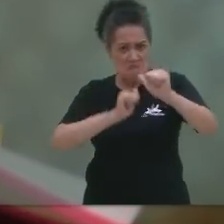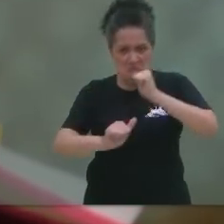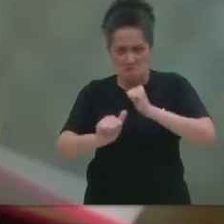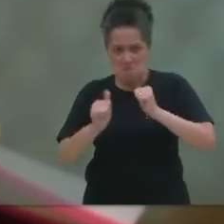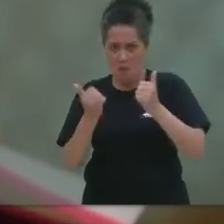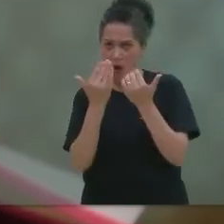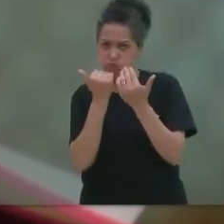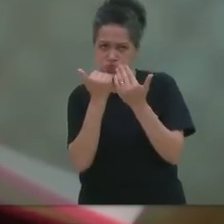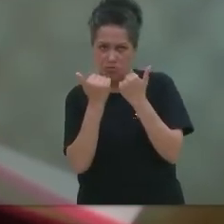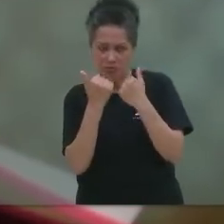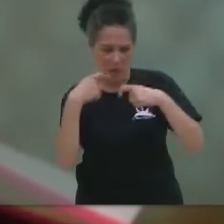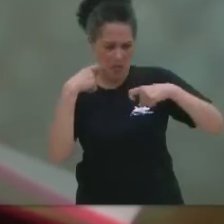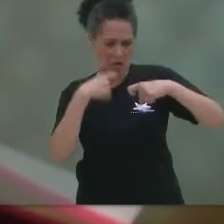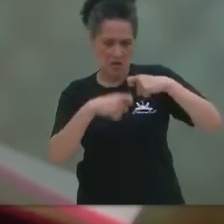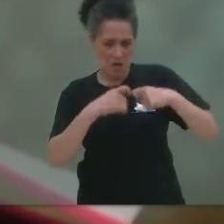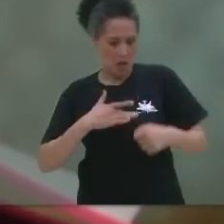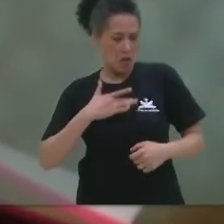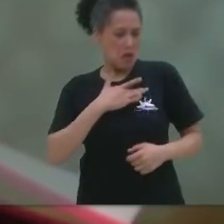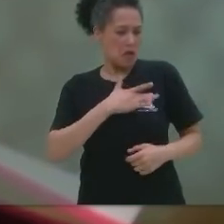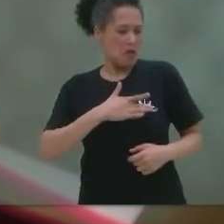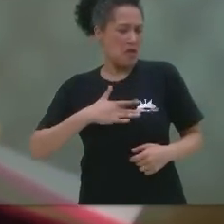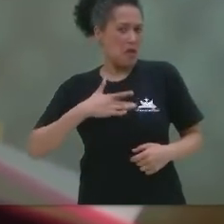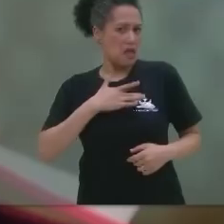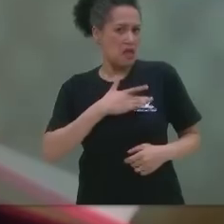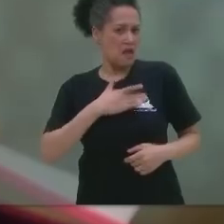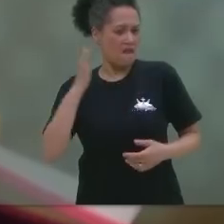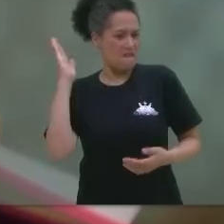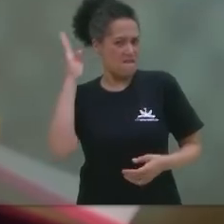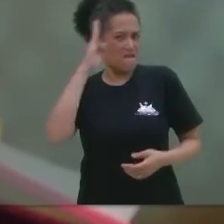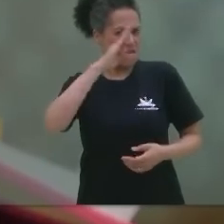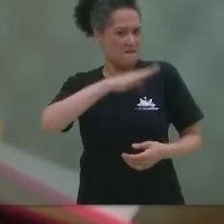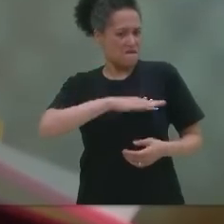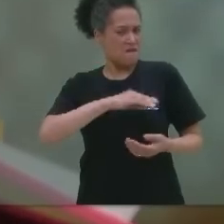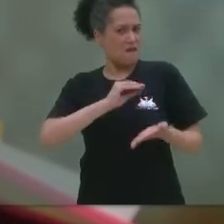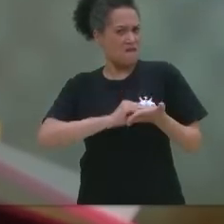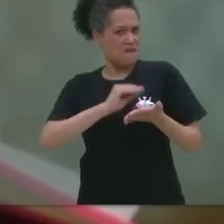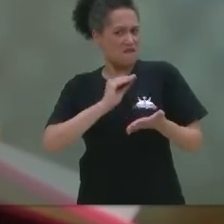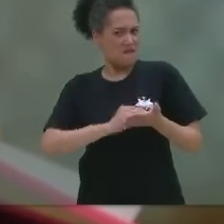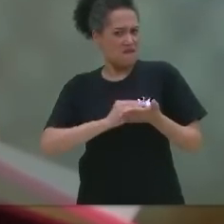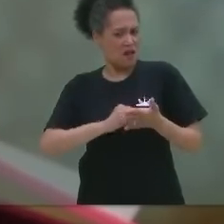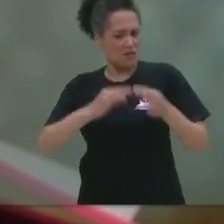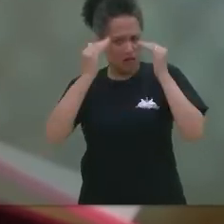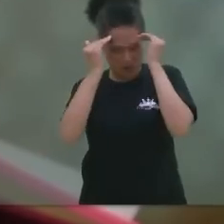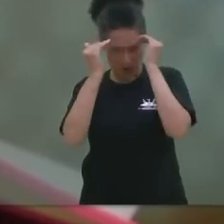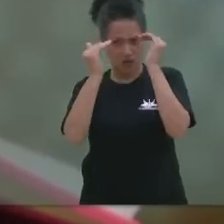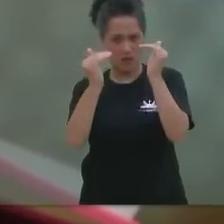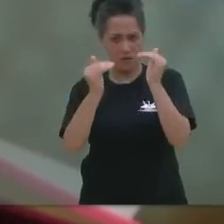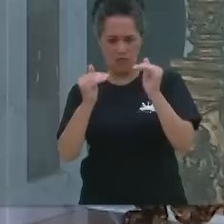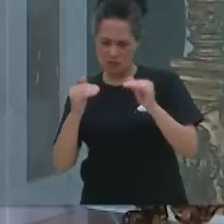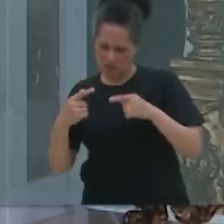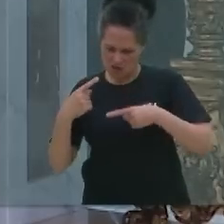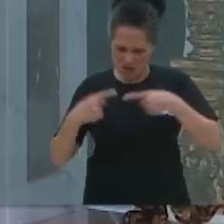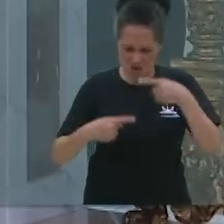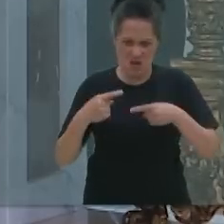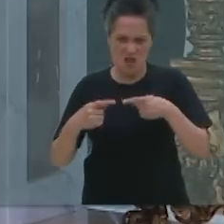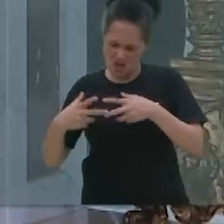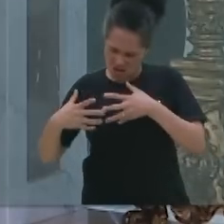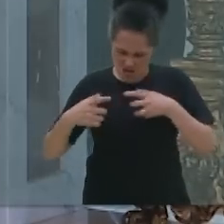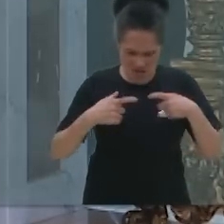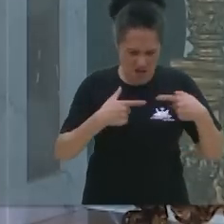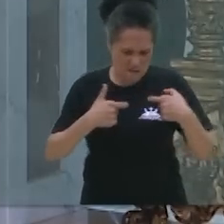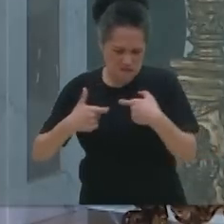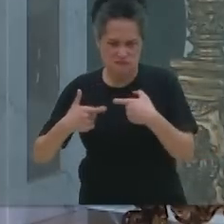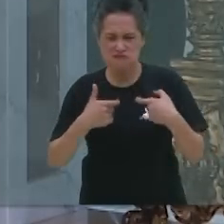de orgias sexuais e imoralidades, nem de brigas e rivalidades. Pelo